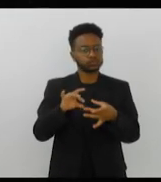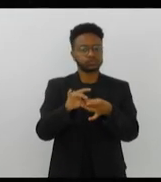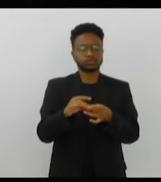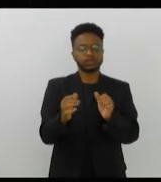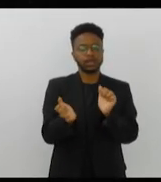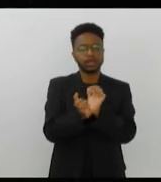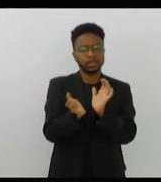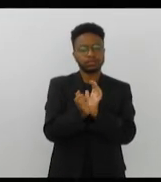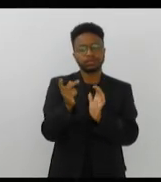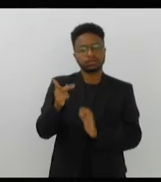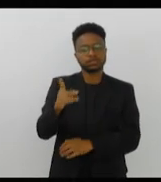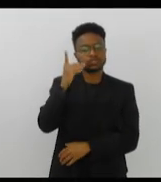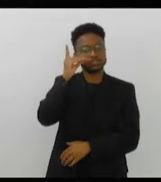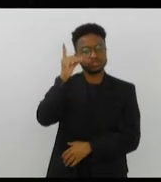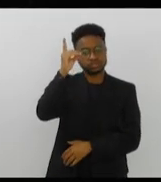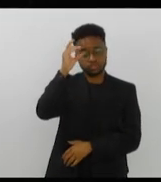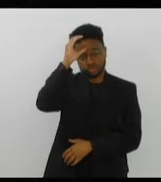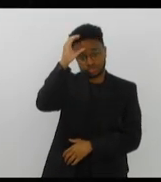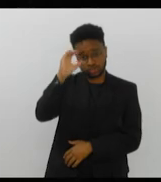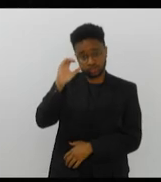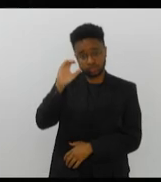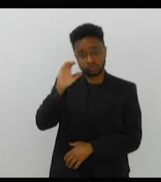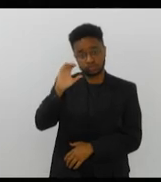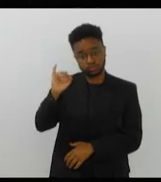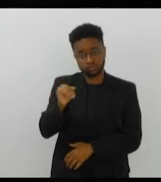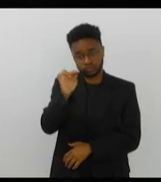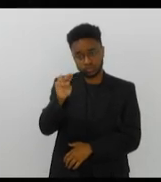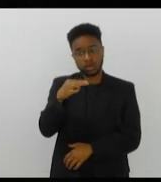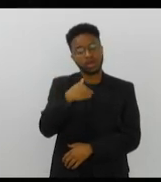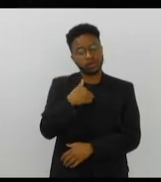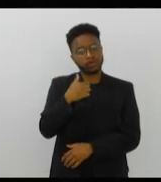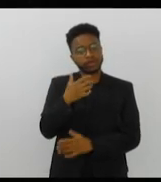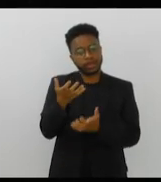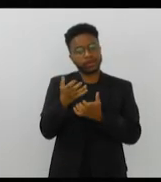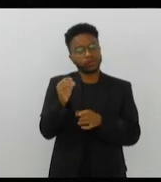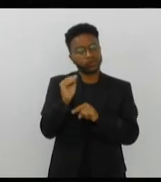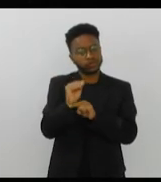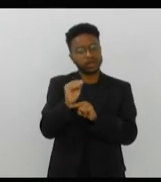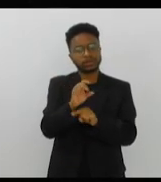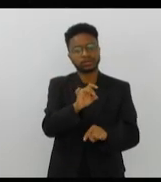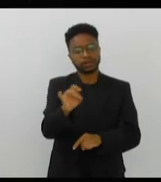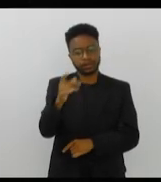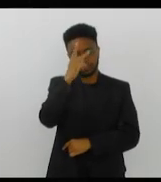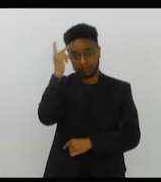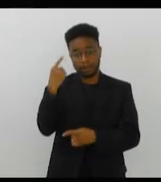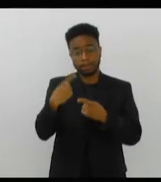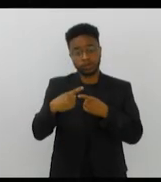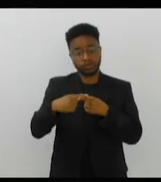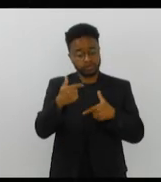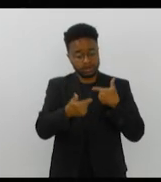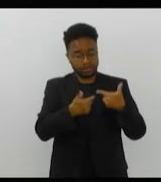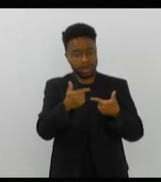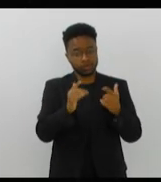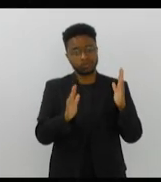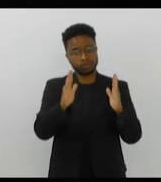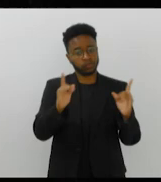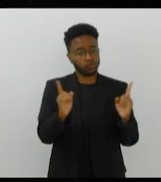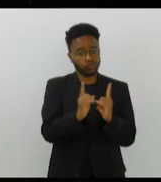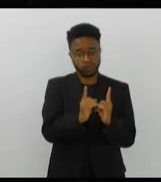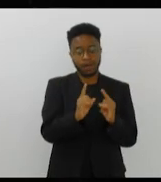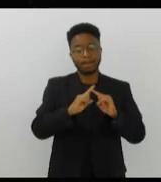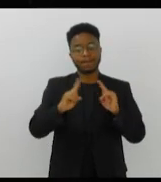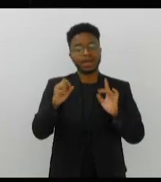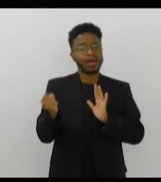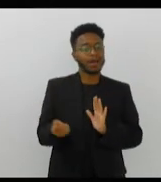Ju, eu possa cuidar verdadeiramente das pessoas. Porque cargos são temporários, mas o legado que